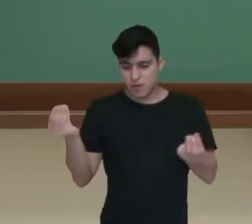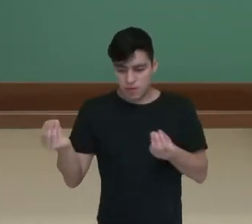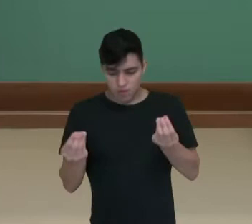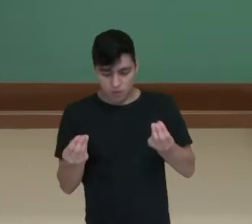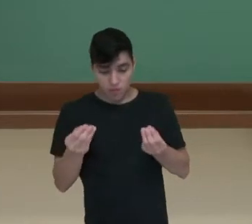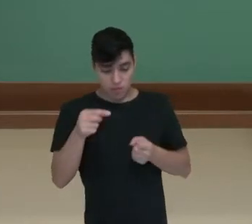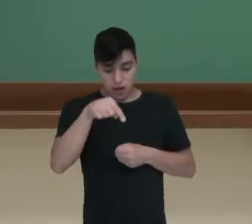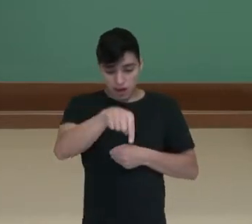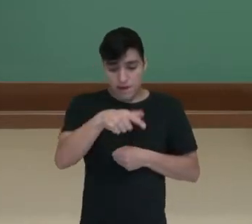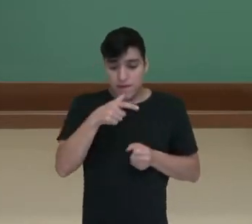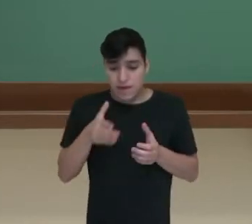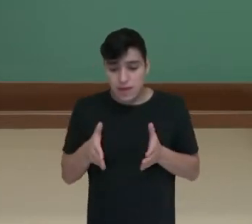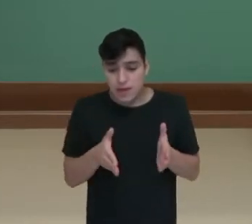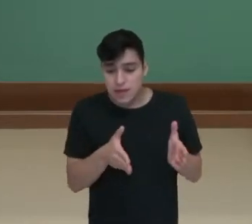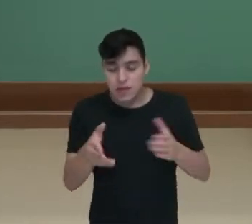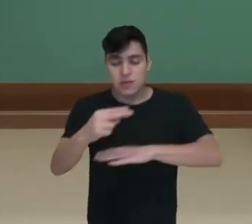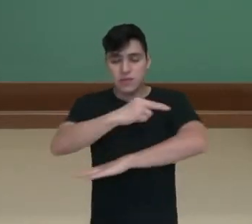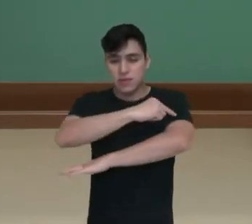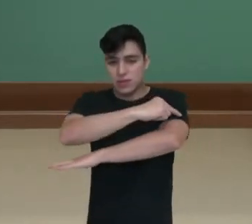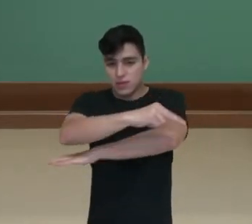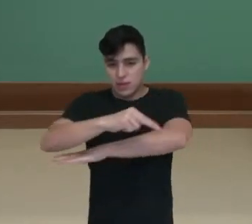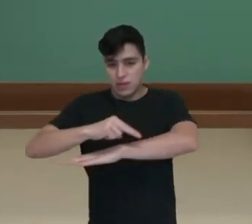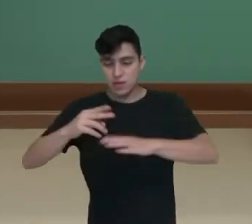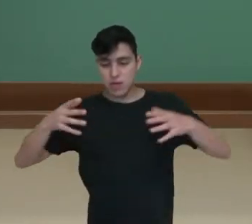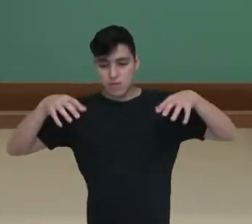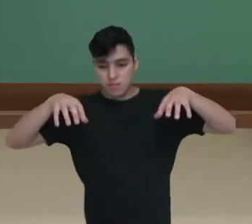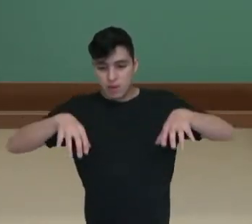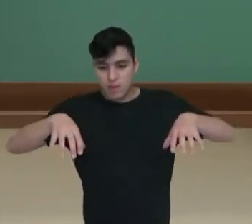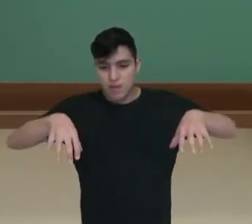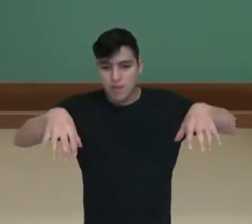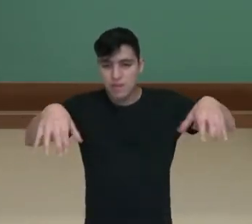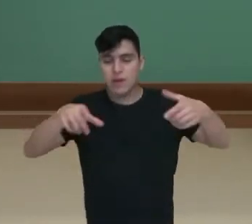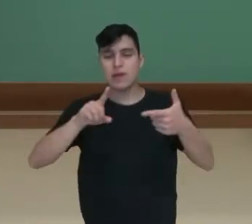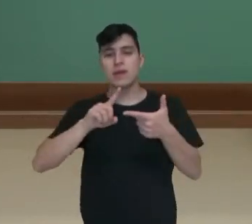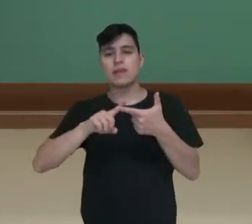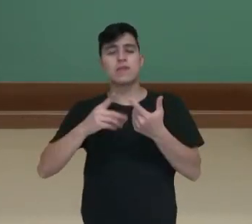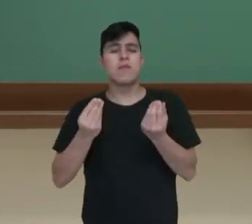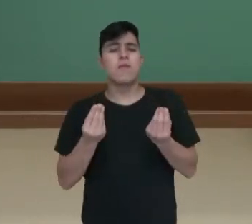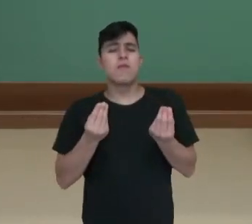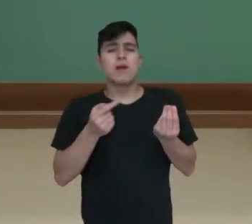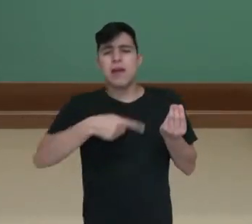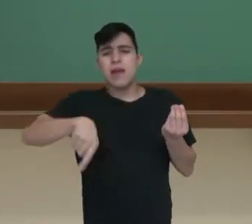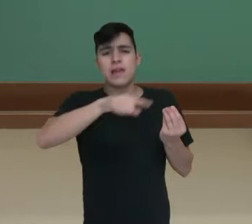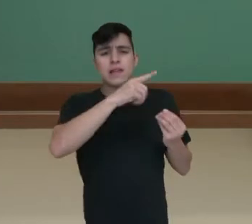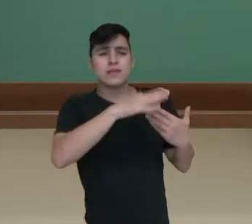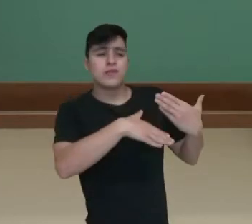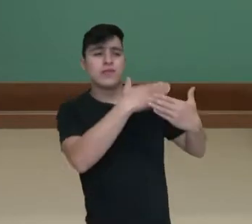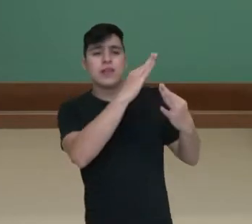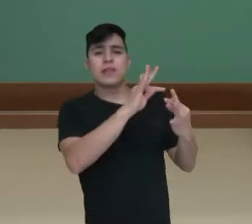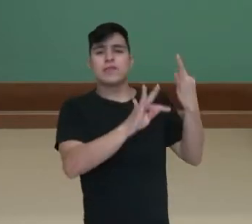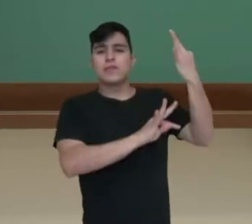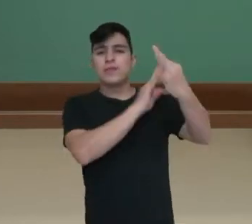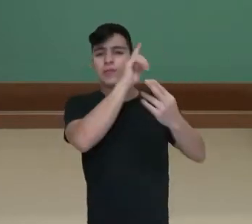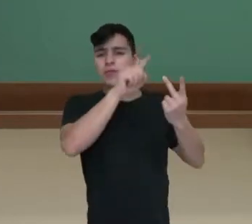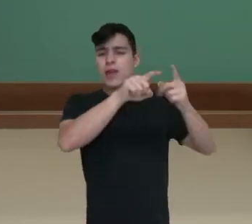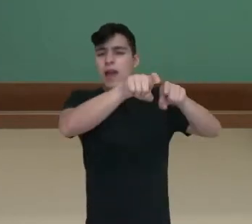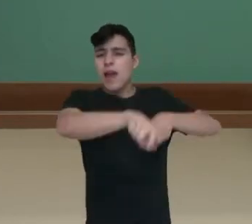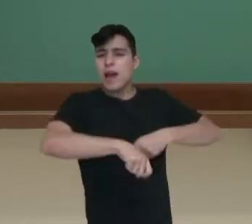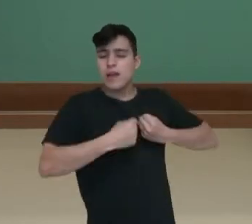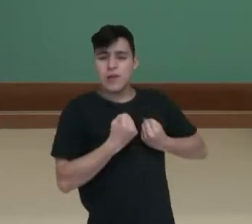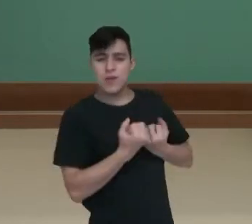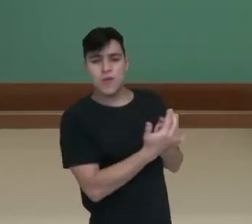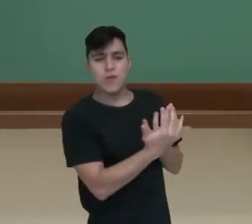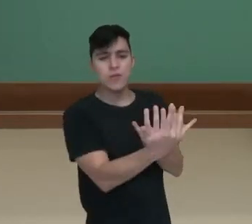Nilo, em outras localidades, desenvolveram a tecnologia, desenvolveram a agricultura, mesmo em